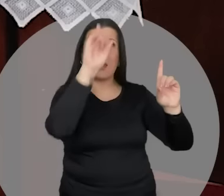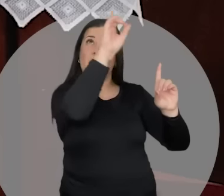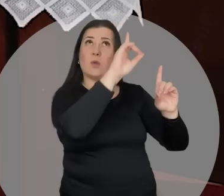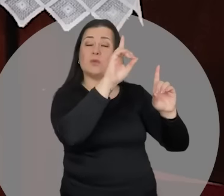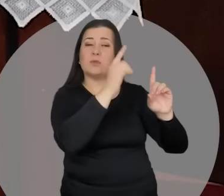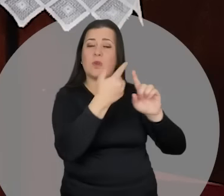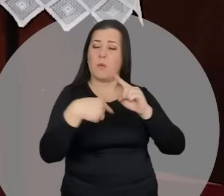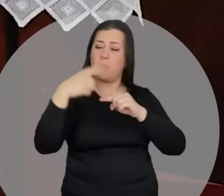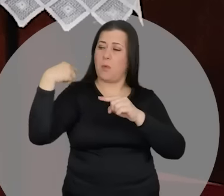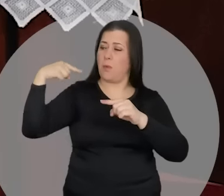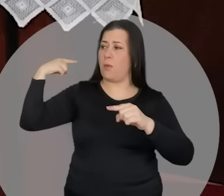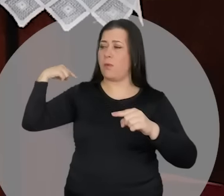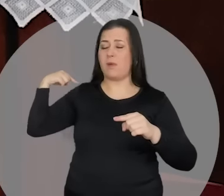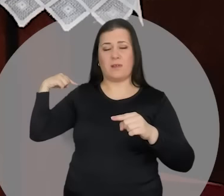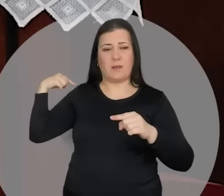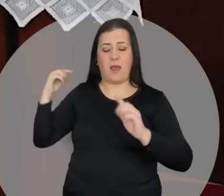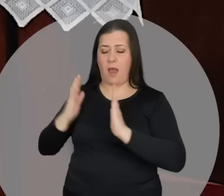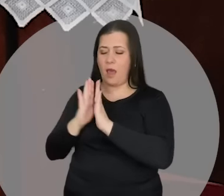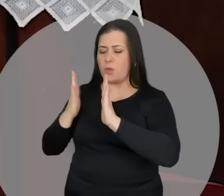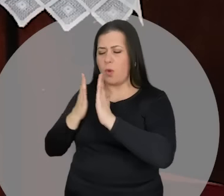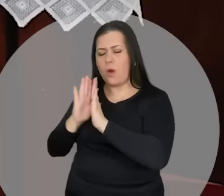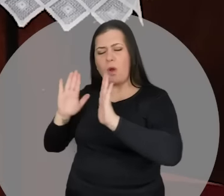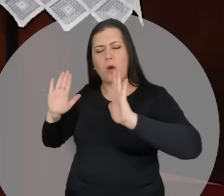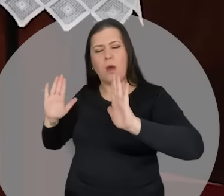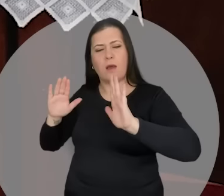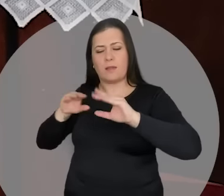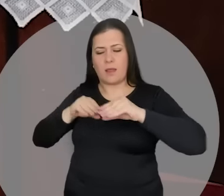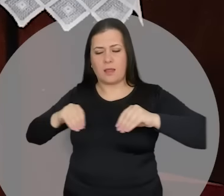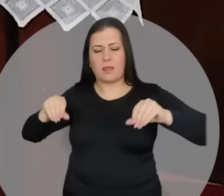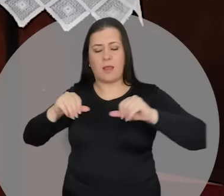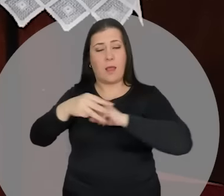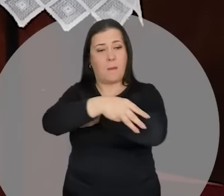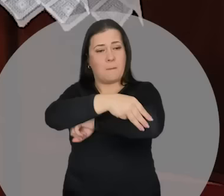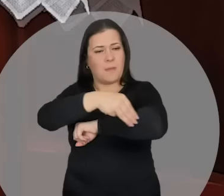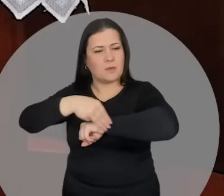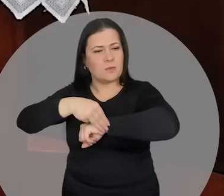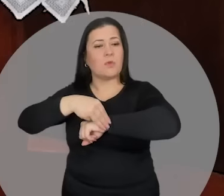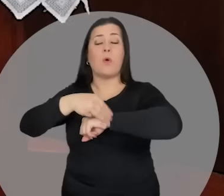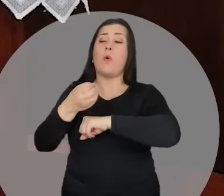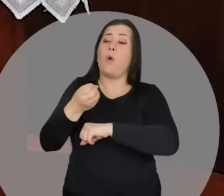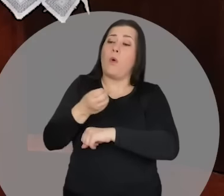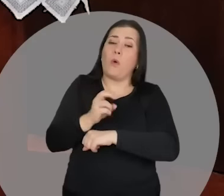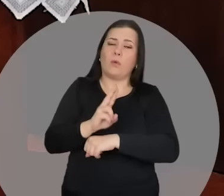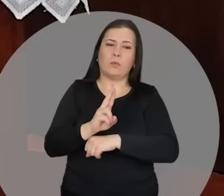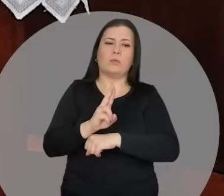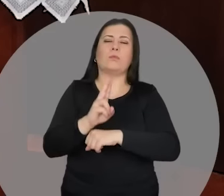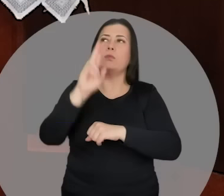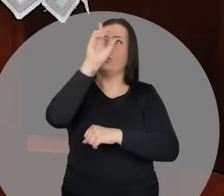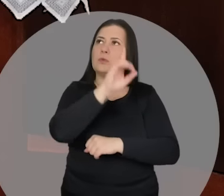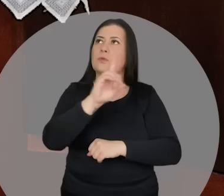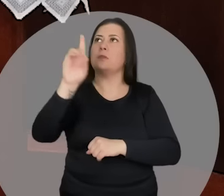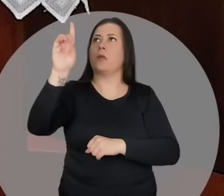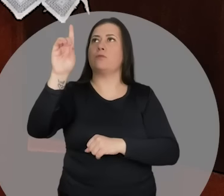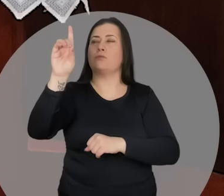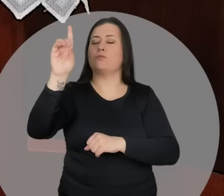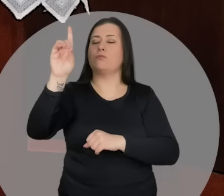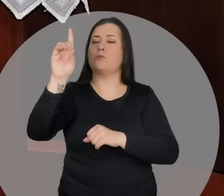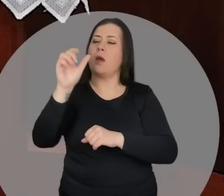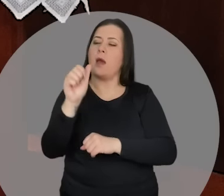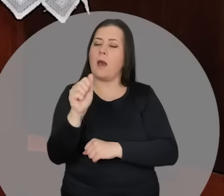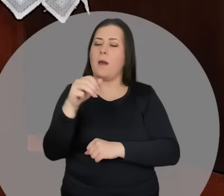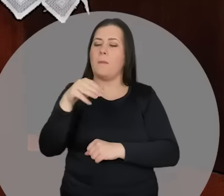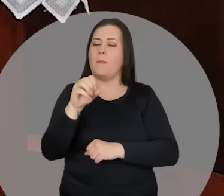os seus antepassados adoravam na terra da Mesopotâmia ou os deuses dos